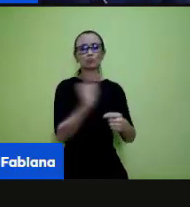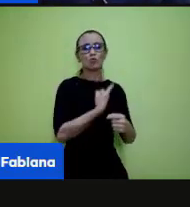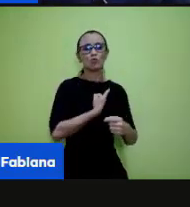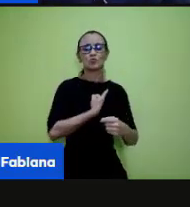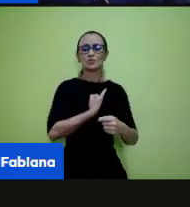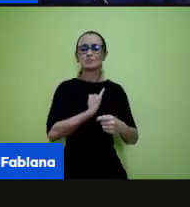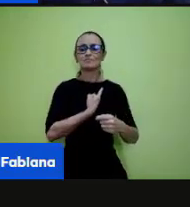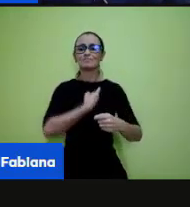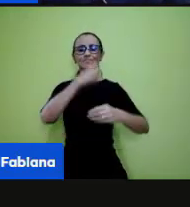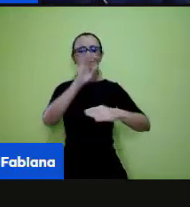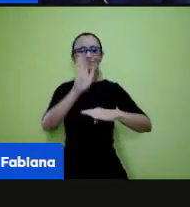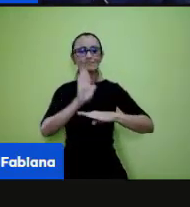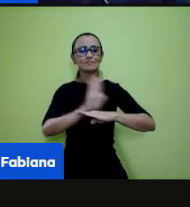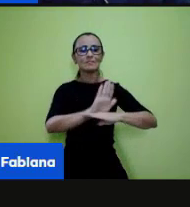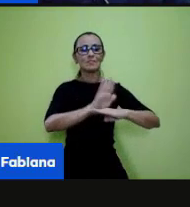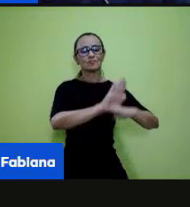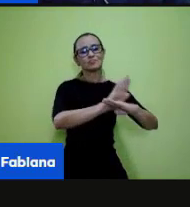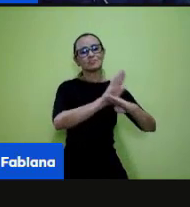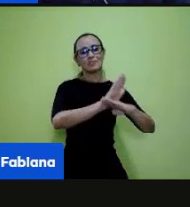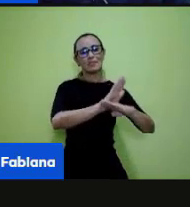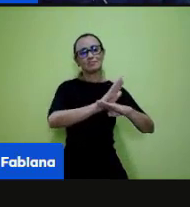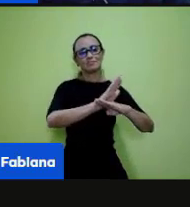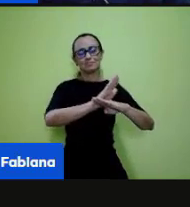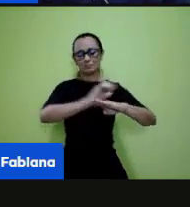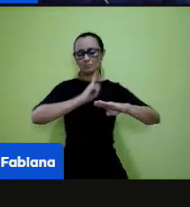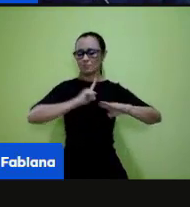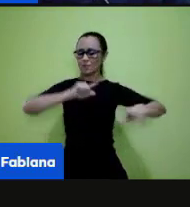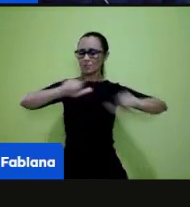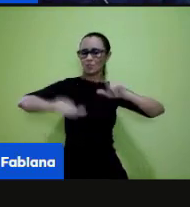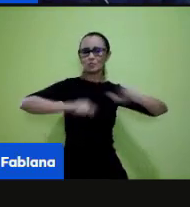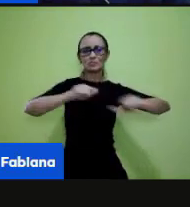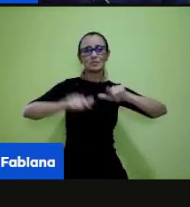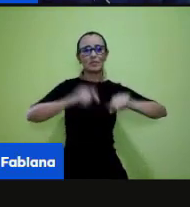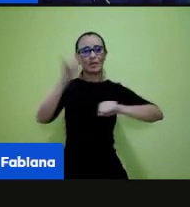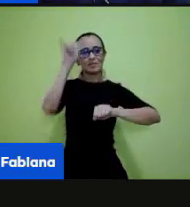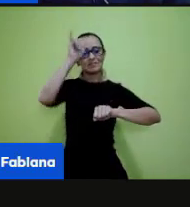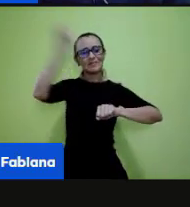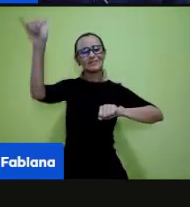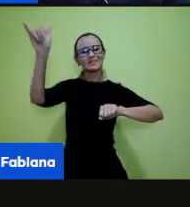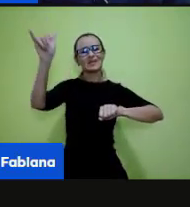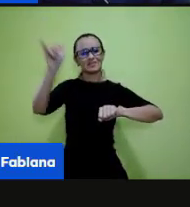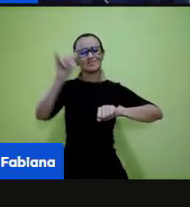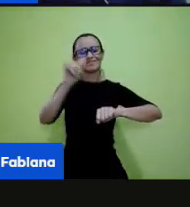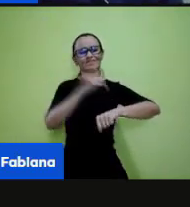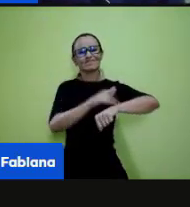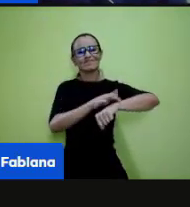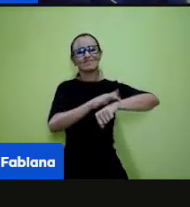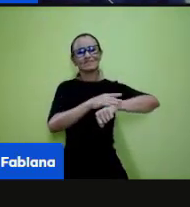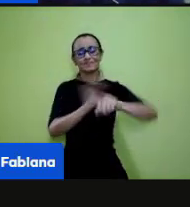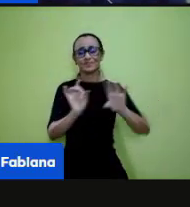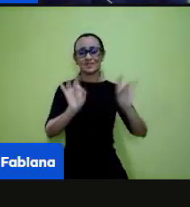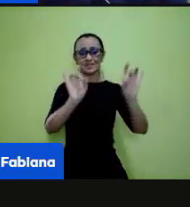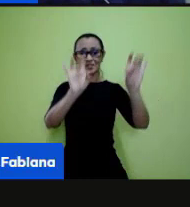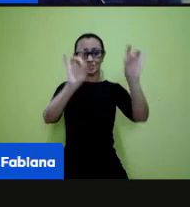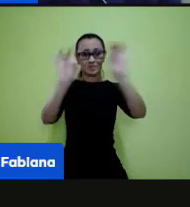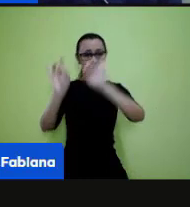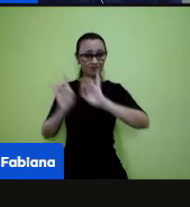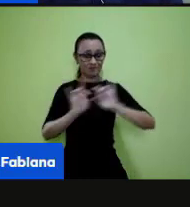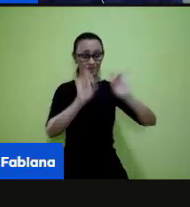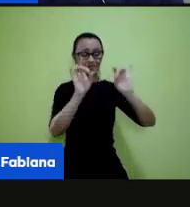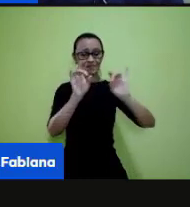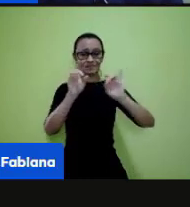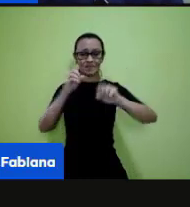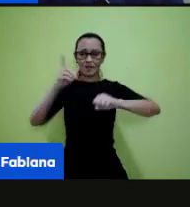colaborar e fazer o trabalho para que não tenhamos germes patogênicos, em específico aqui o Aedes aegypti,